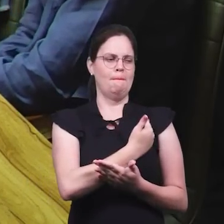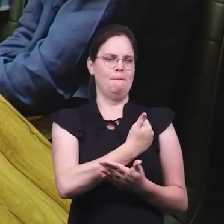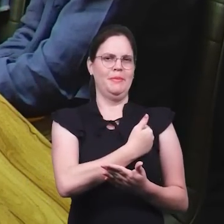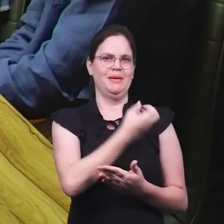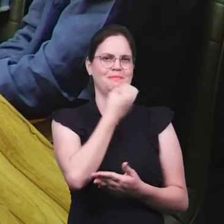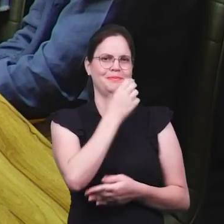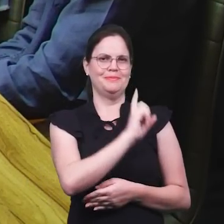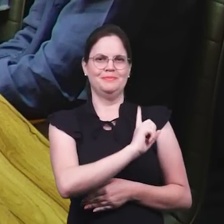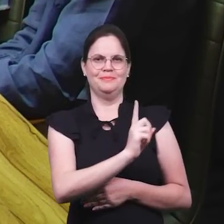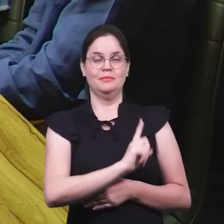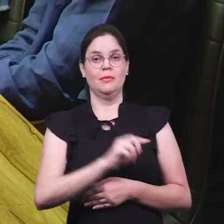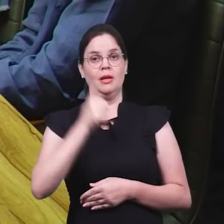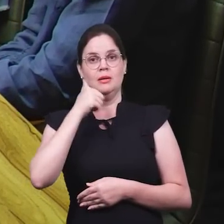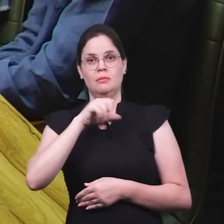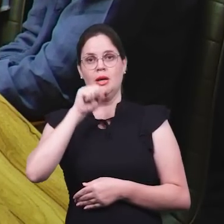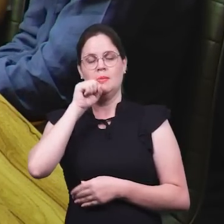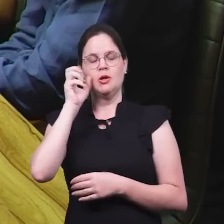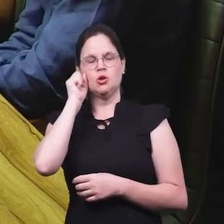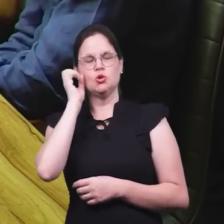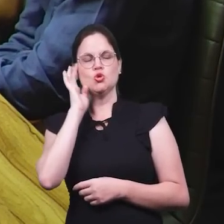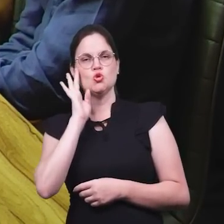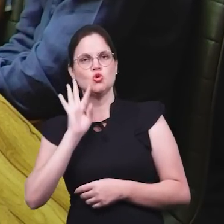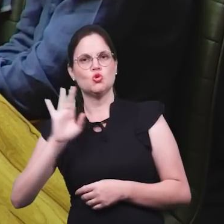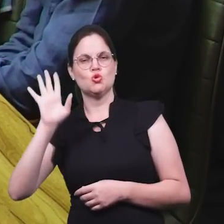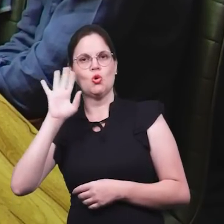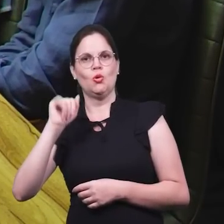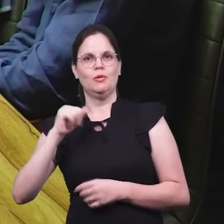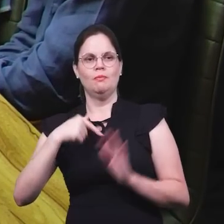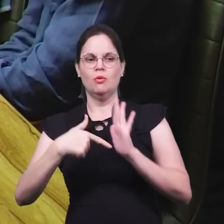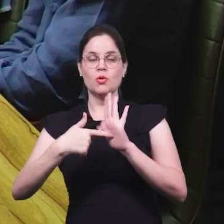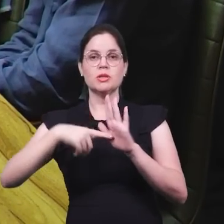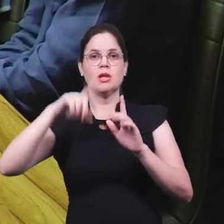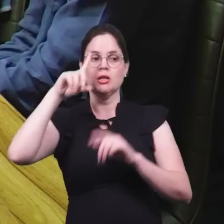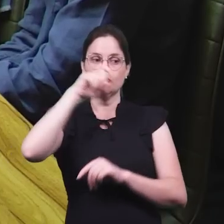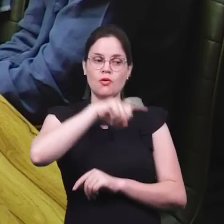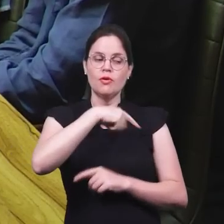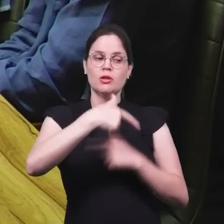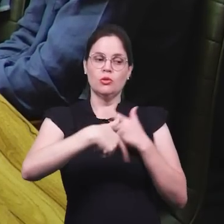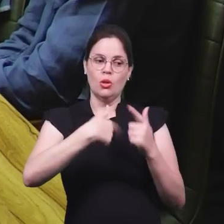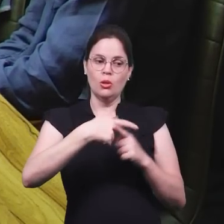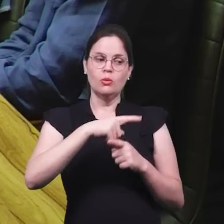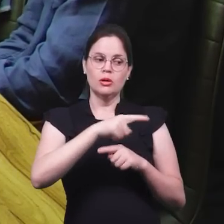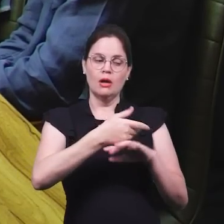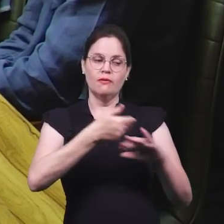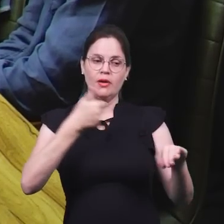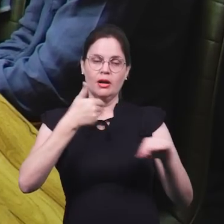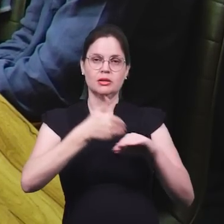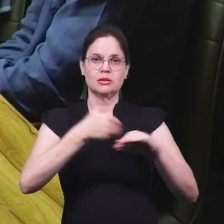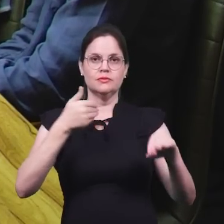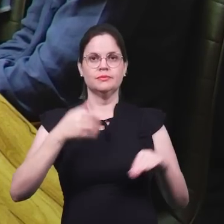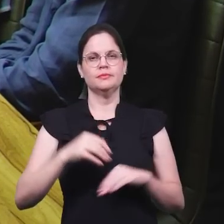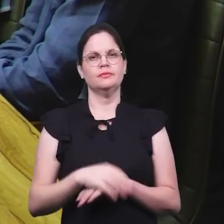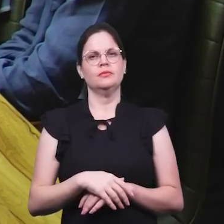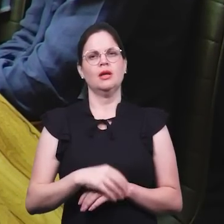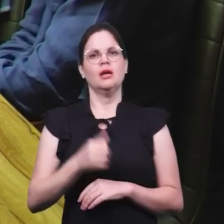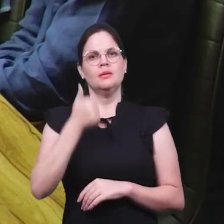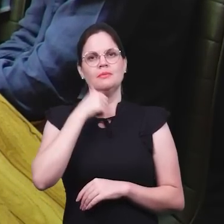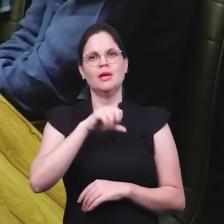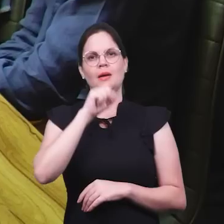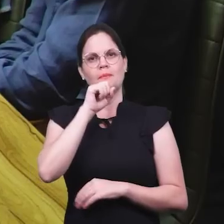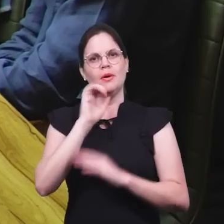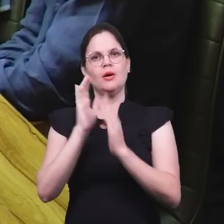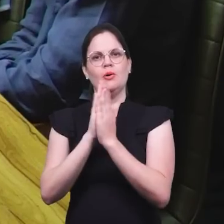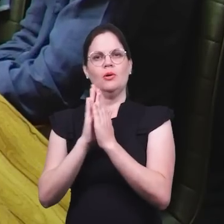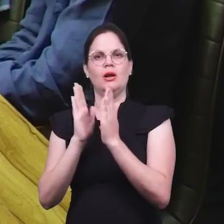e minha mãe foi tendo alguns sonhos com aquilo. Sonhos de dificuldade mesmo, né? E aí, minha mãe sempre orava e pedia ao Senhor para que o Senhor